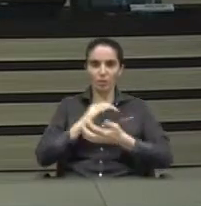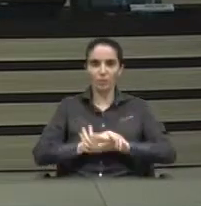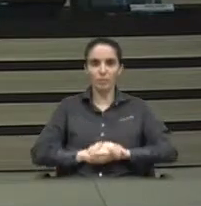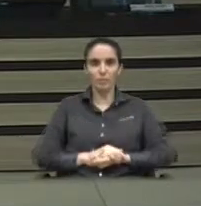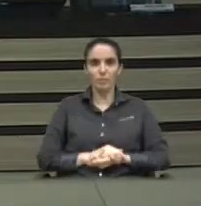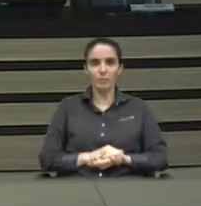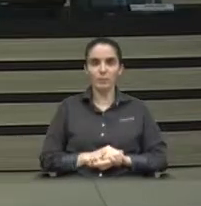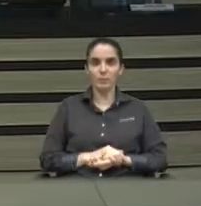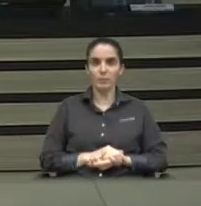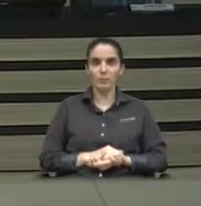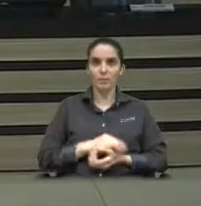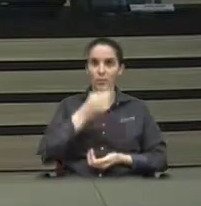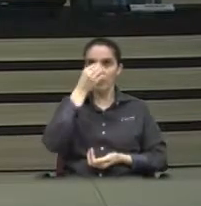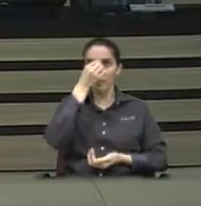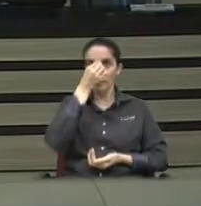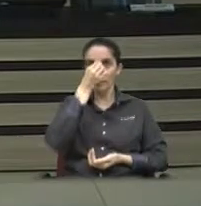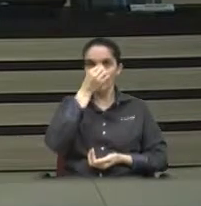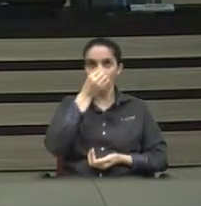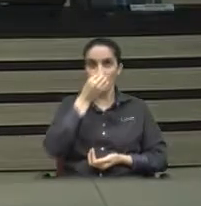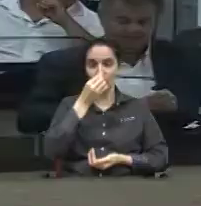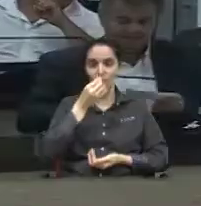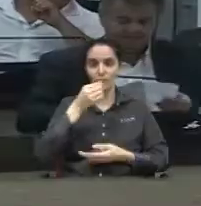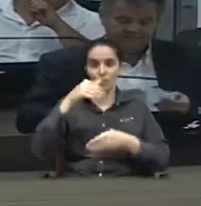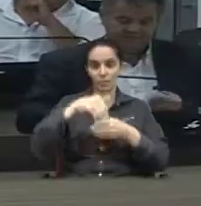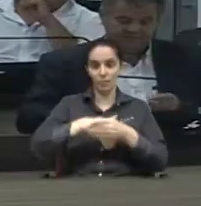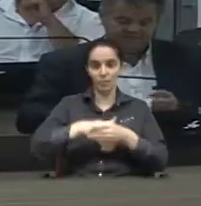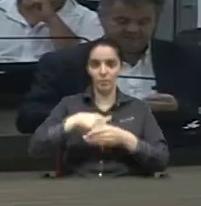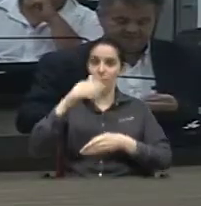Jorge Freitas, infelizmente, seu voto já foi computado.